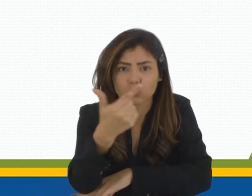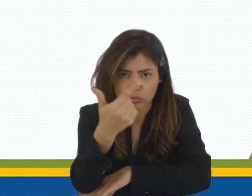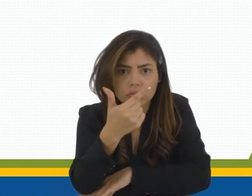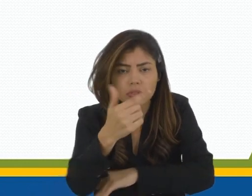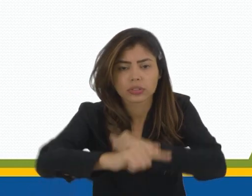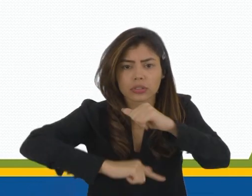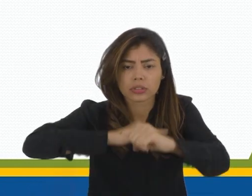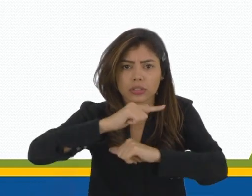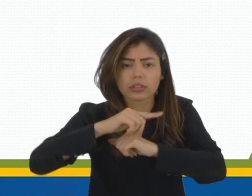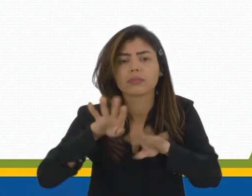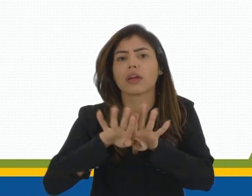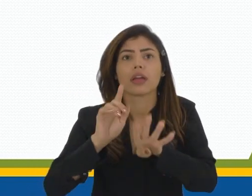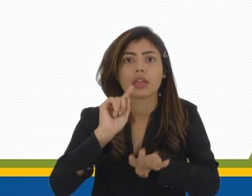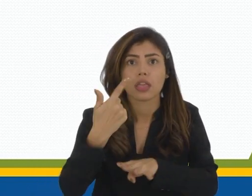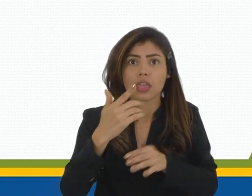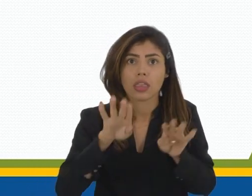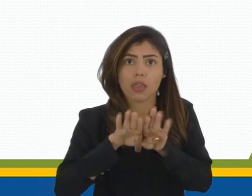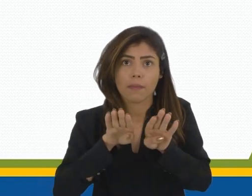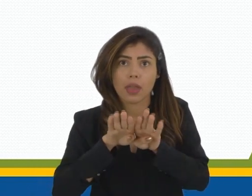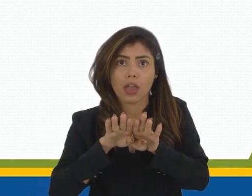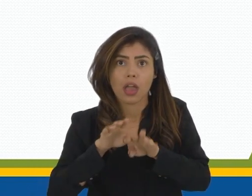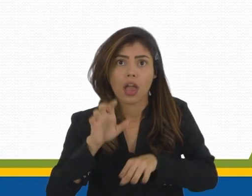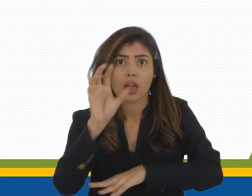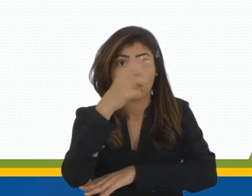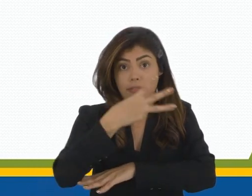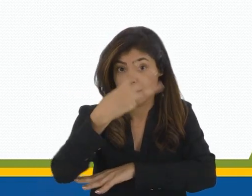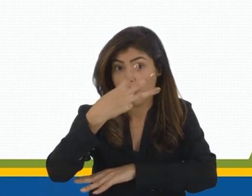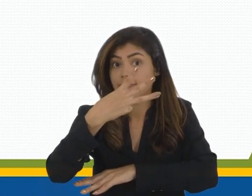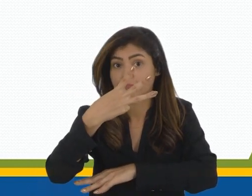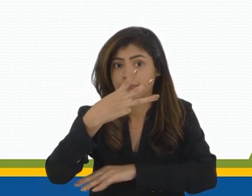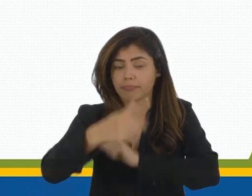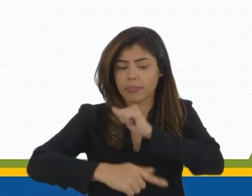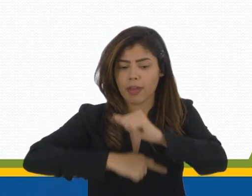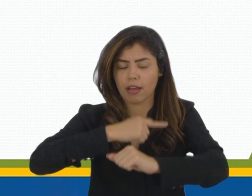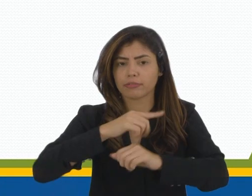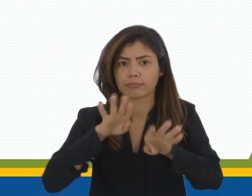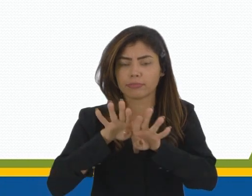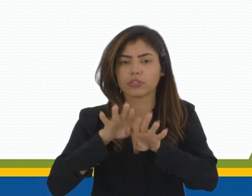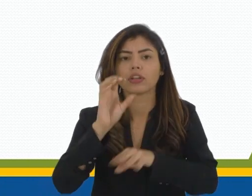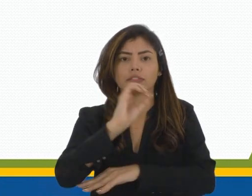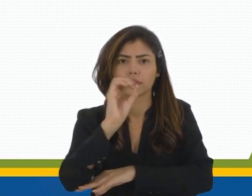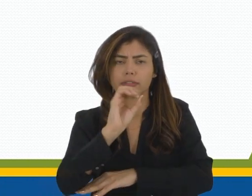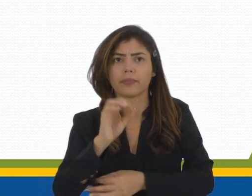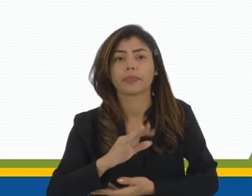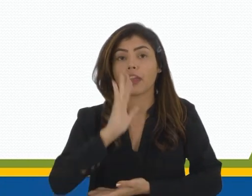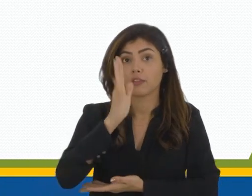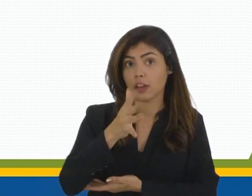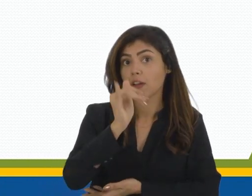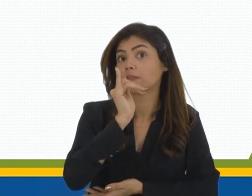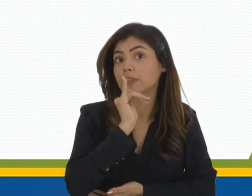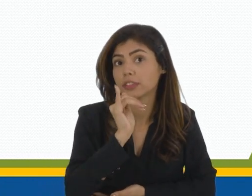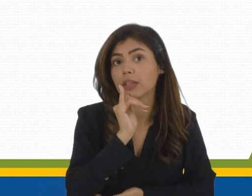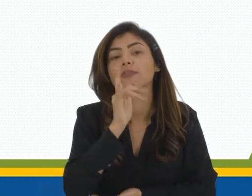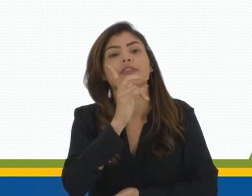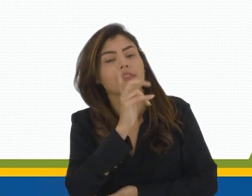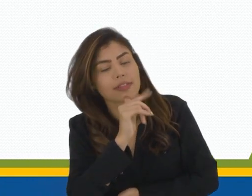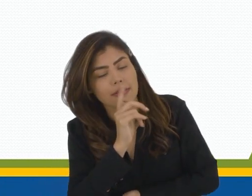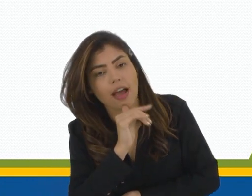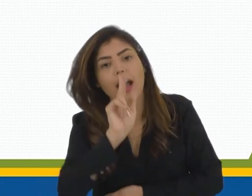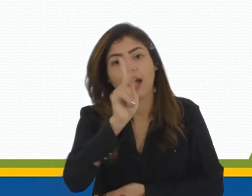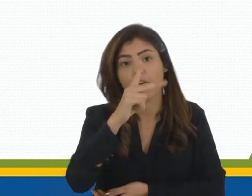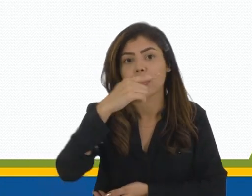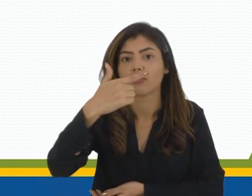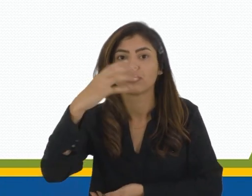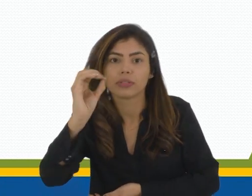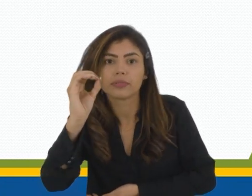átomos de oxigênio e o gás ozônio é formado por 3 átomos de oxigênio. Já ali o exemplo da água, que é o